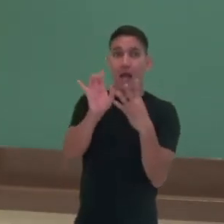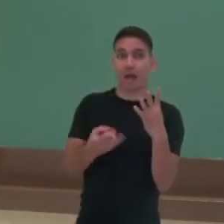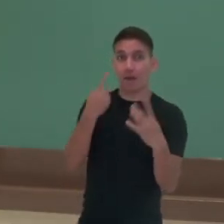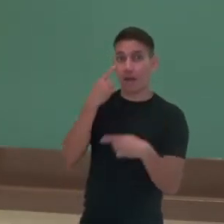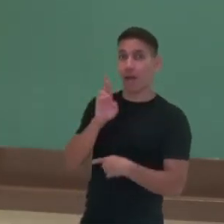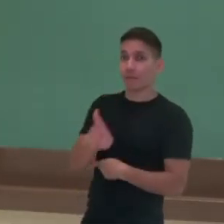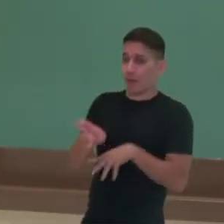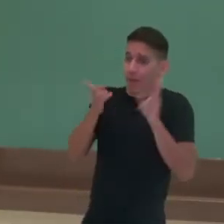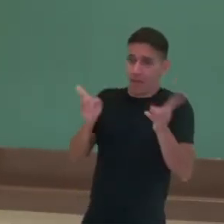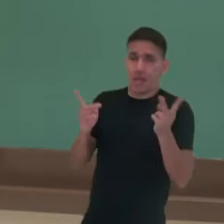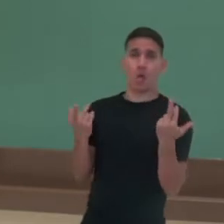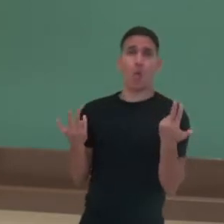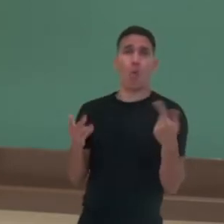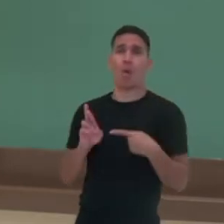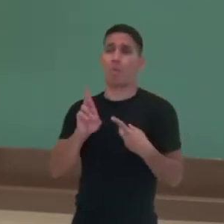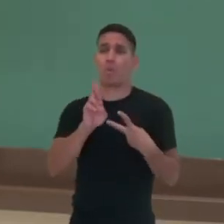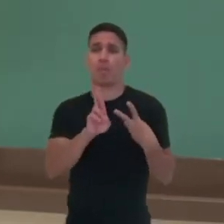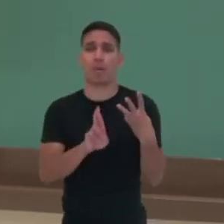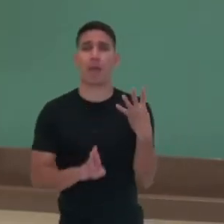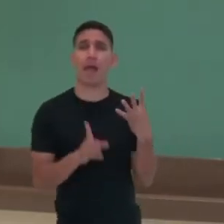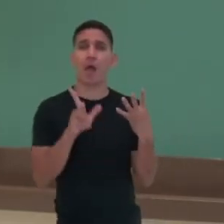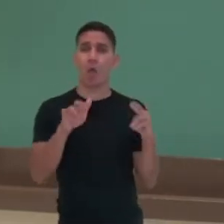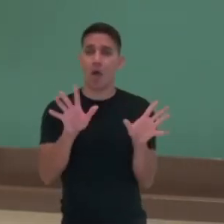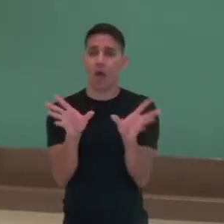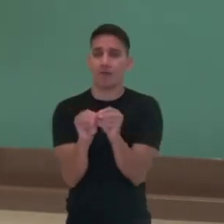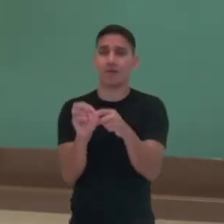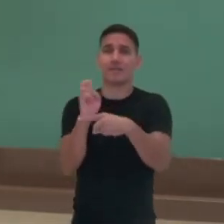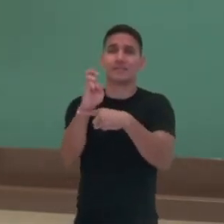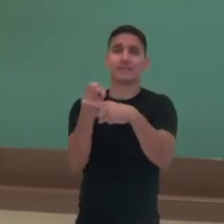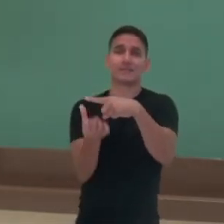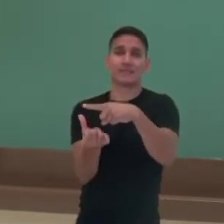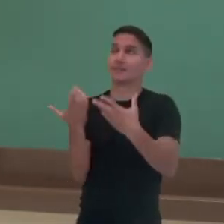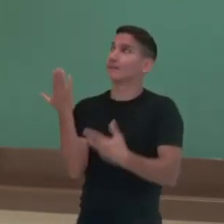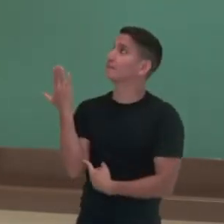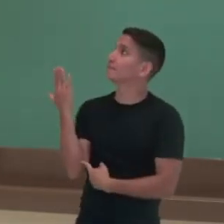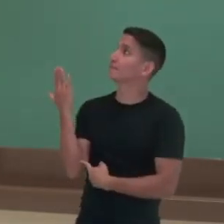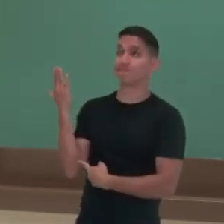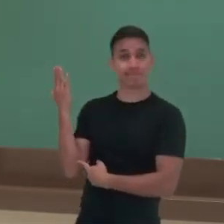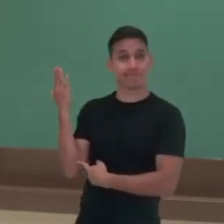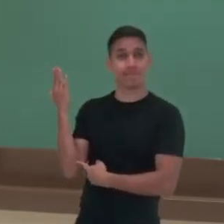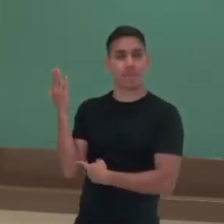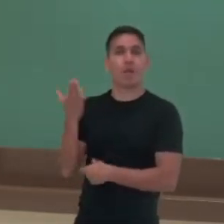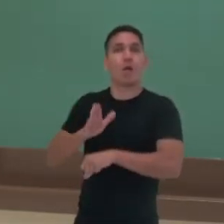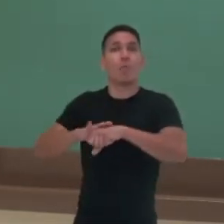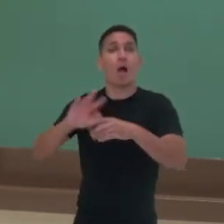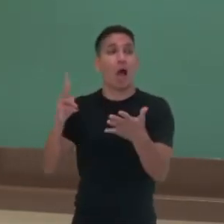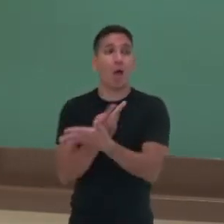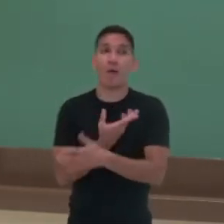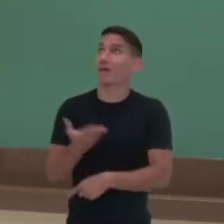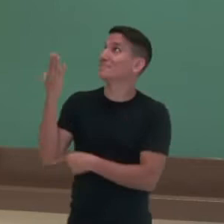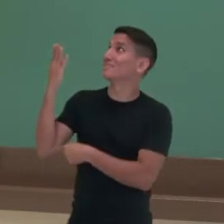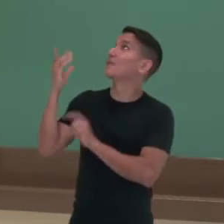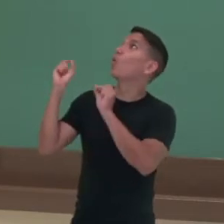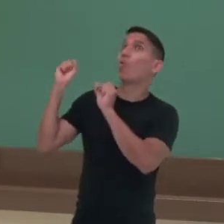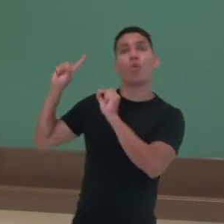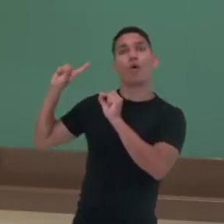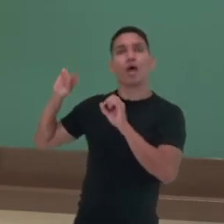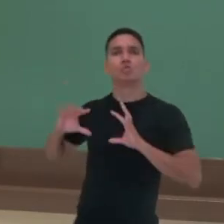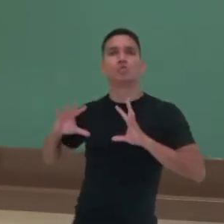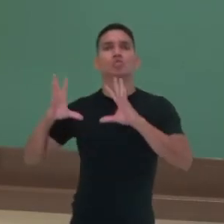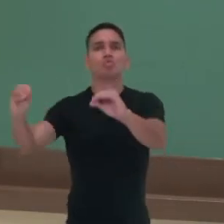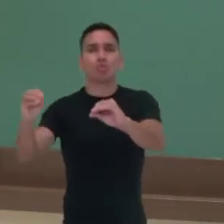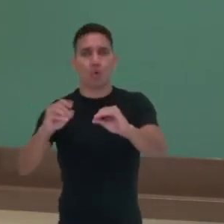à mesma forma simplificada, que é 5/6. Quando isso acontece, quando todas